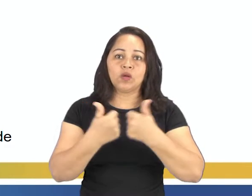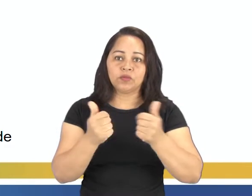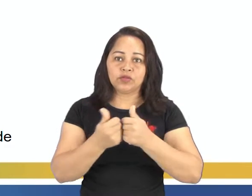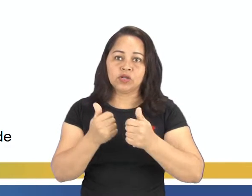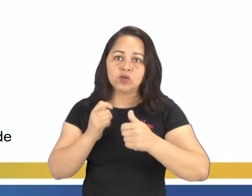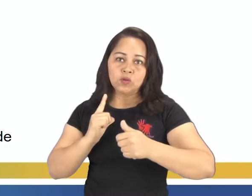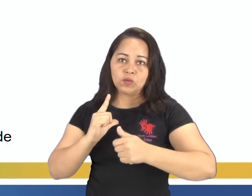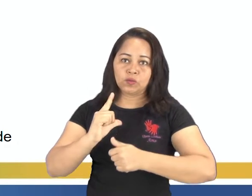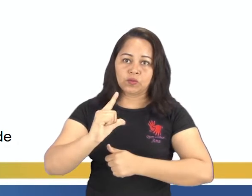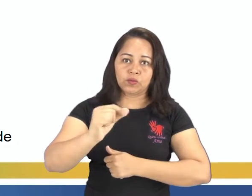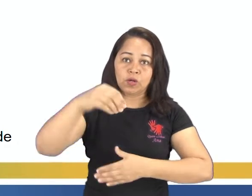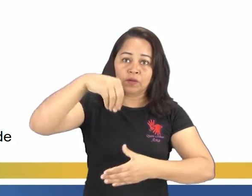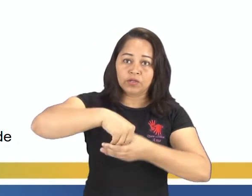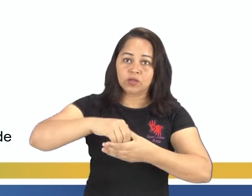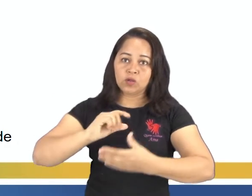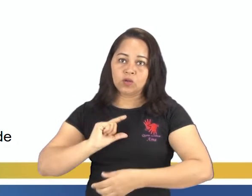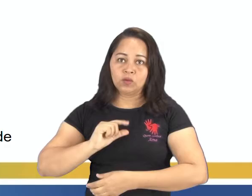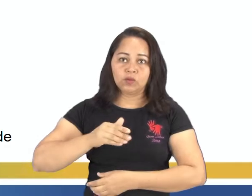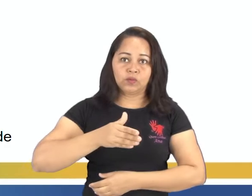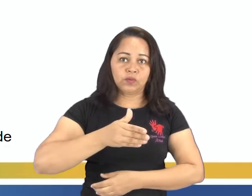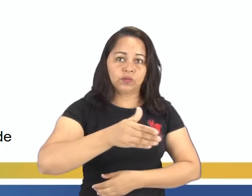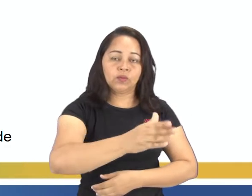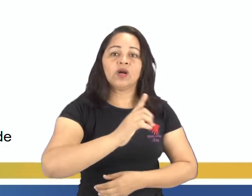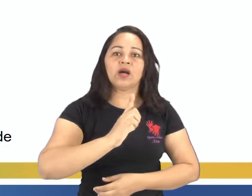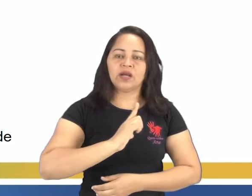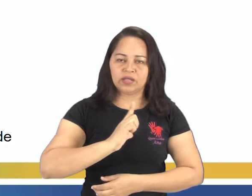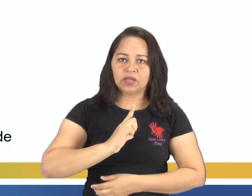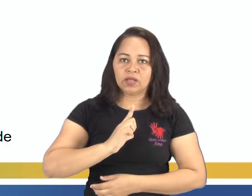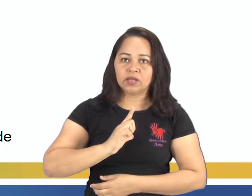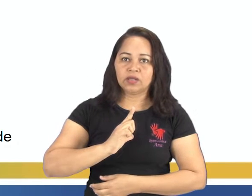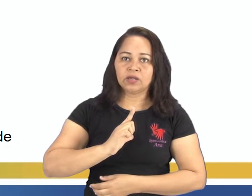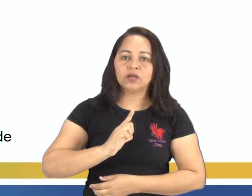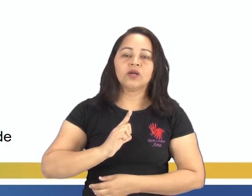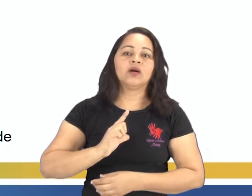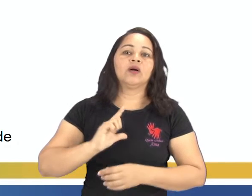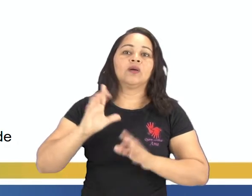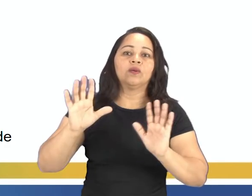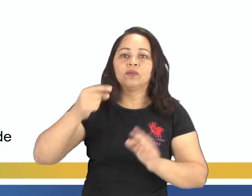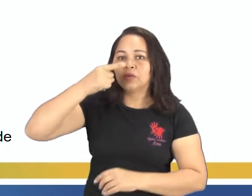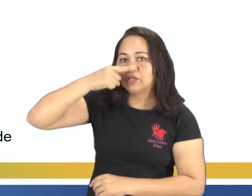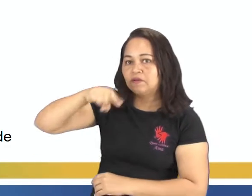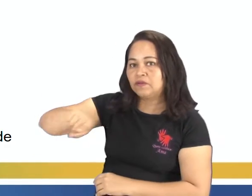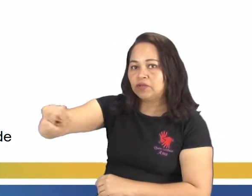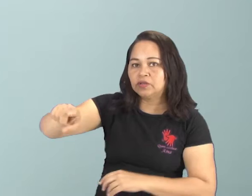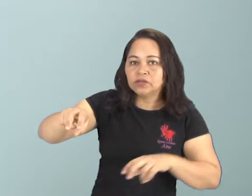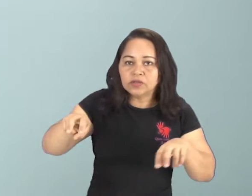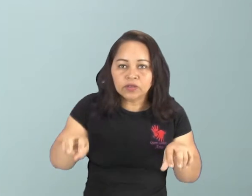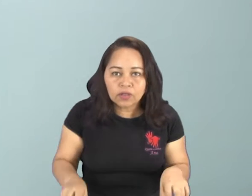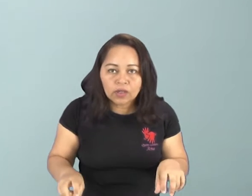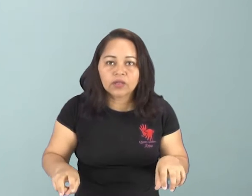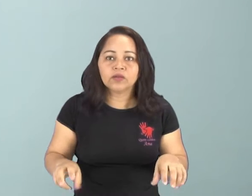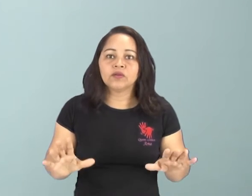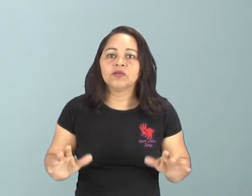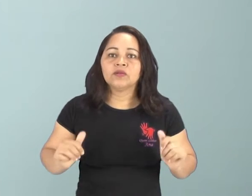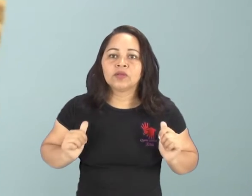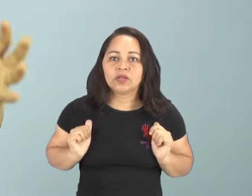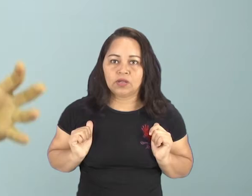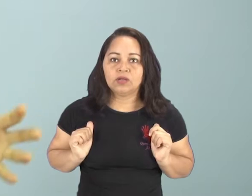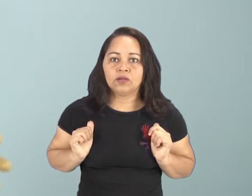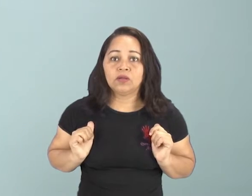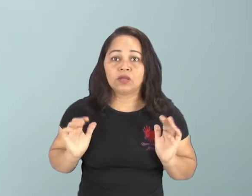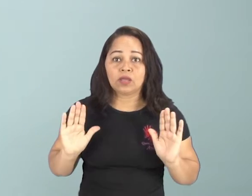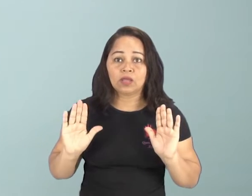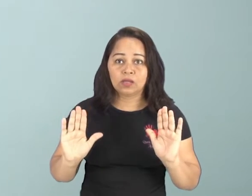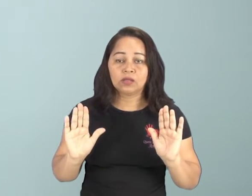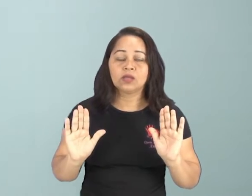Manchúria, onde, segundo dizem, há um elefante de circo sentado quieto. Então, a sinopse do filme, ela vai,